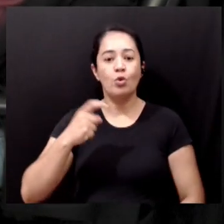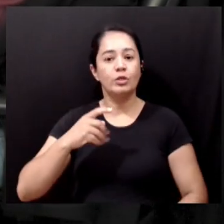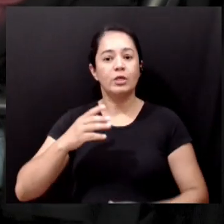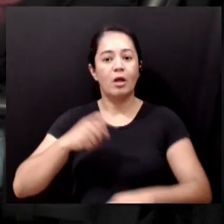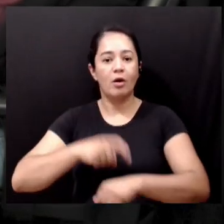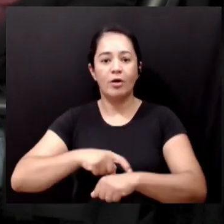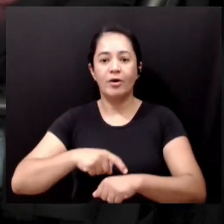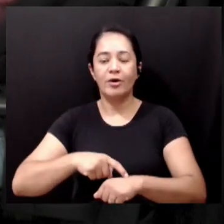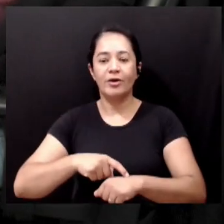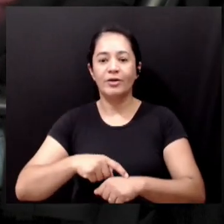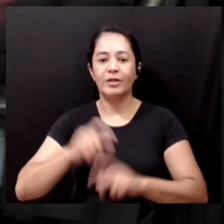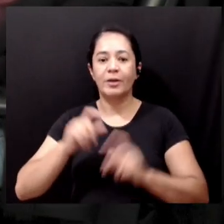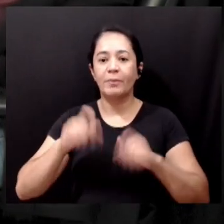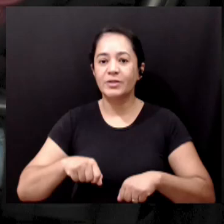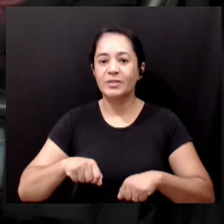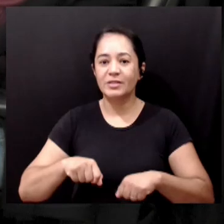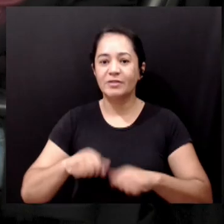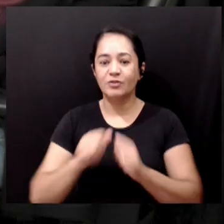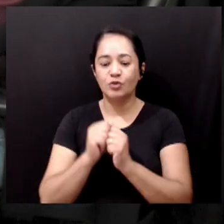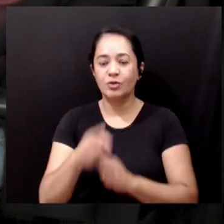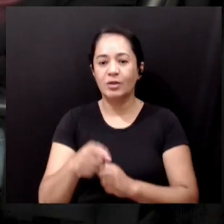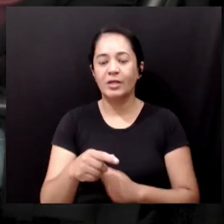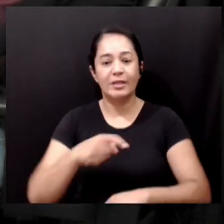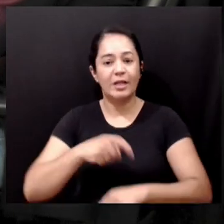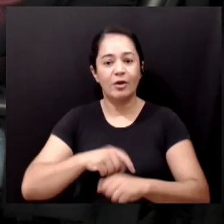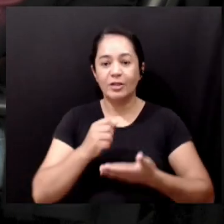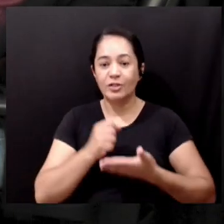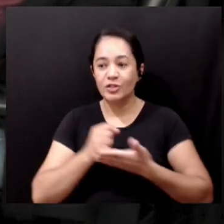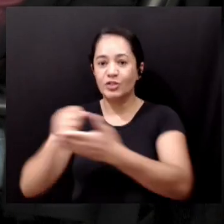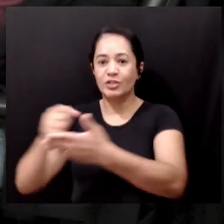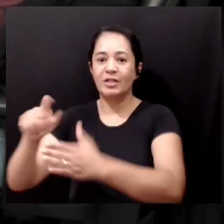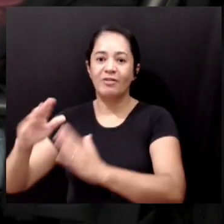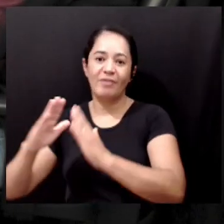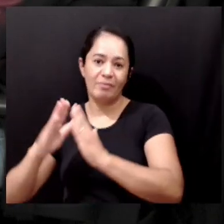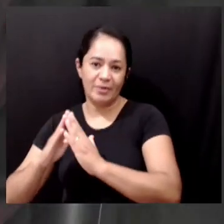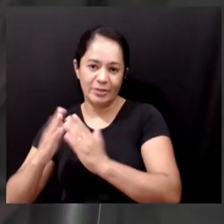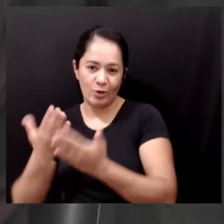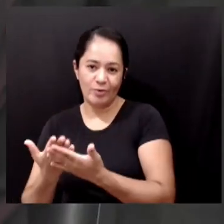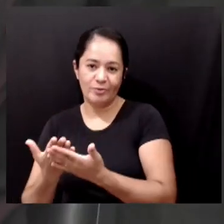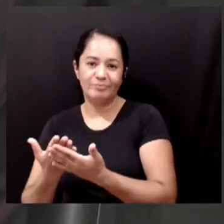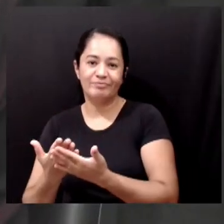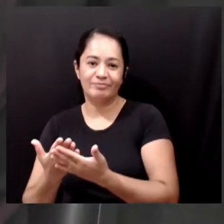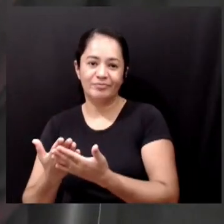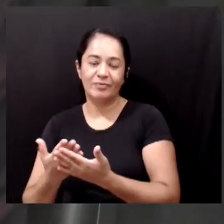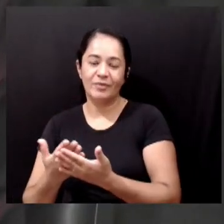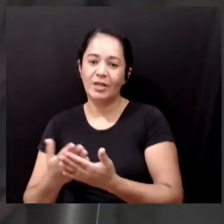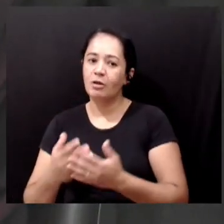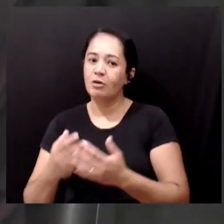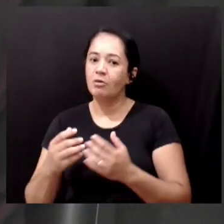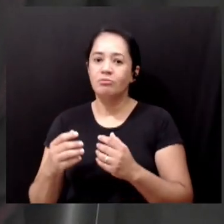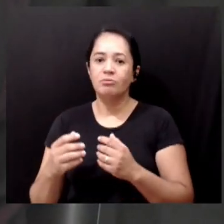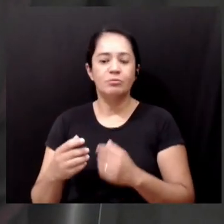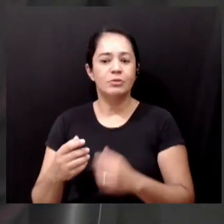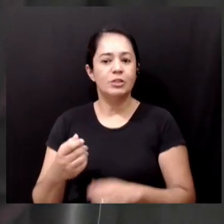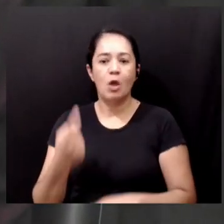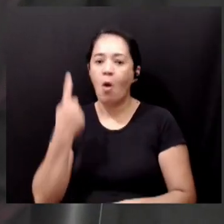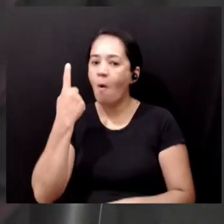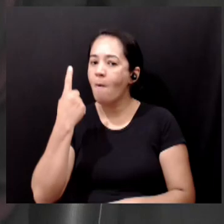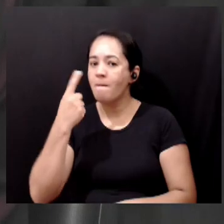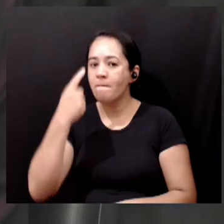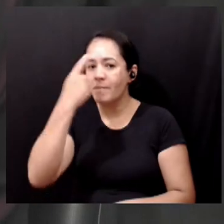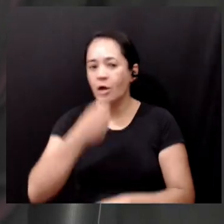ela para escola. Então, meu prazer era levar ela para a escola. Então, eu podia chegar 1 hora da manhã de algum